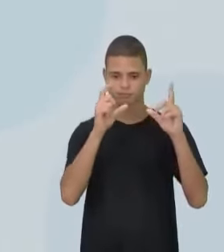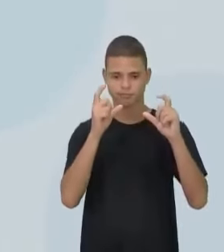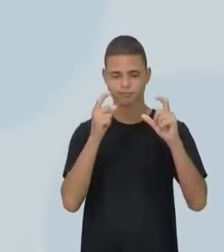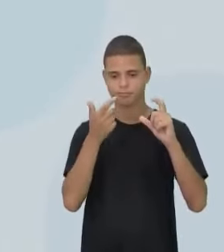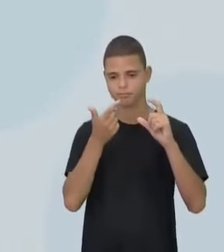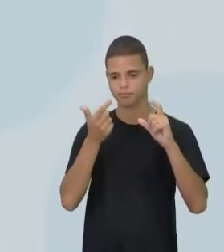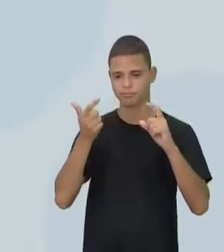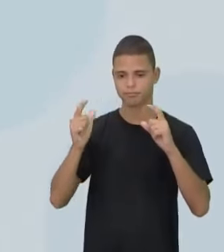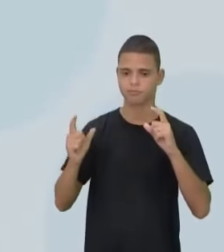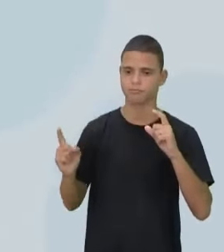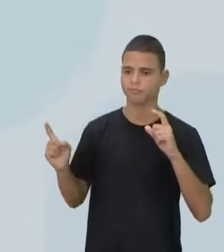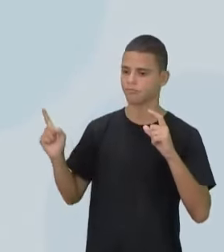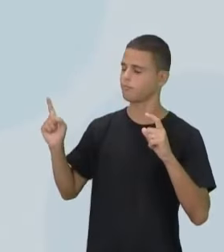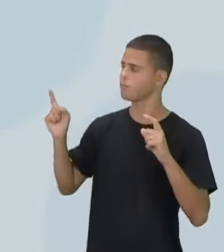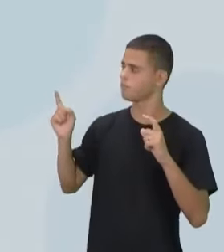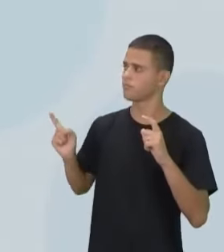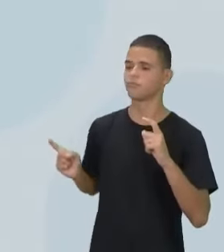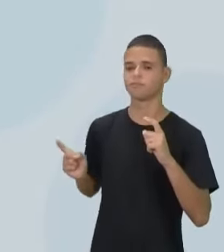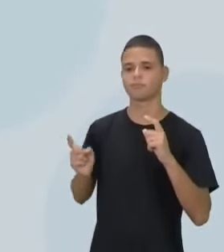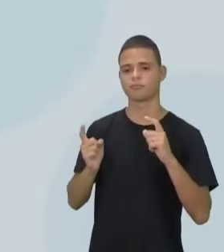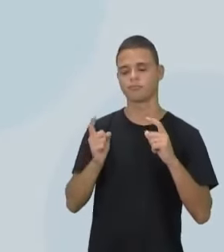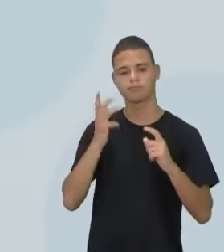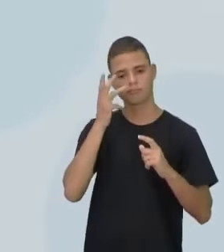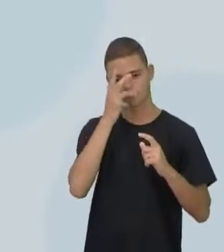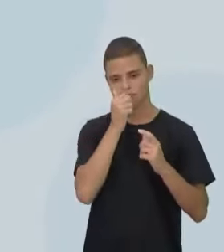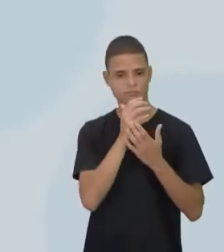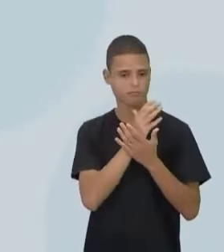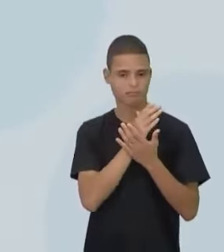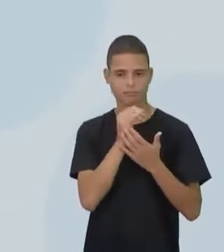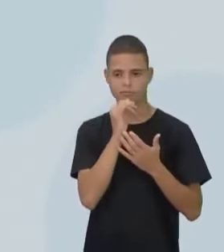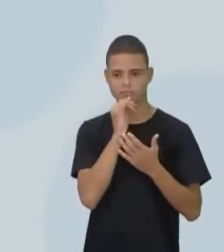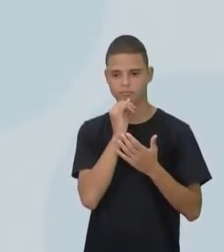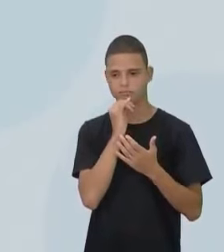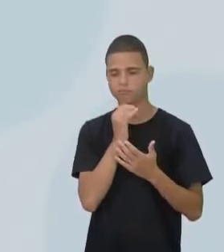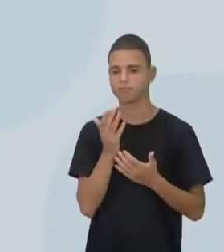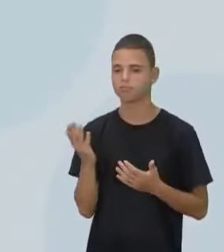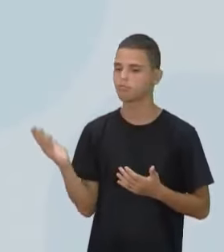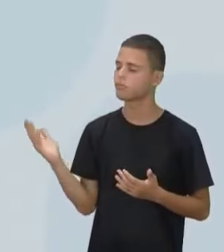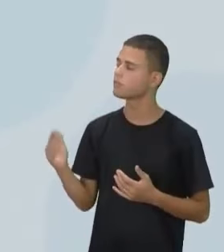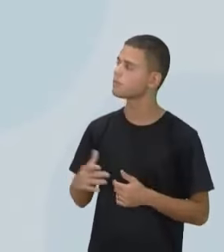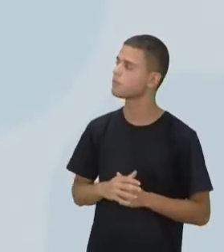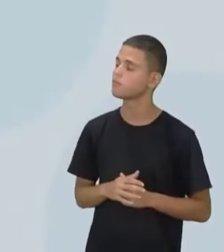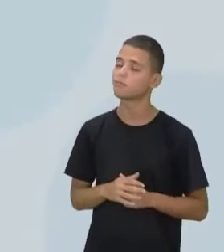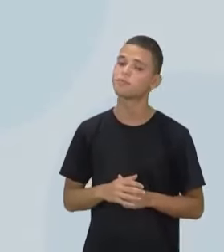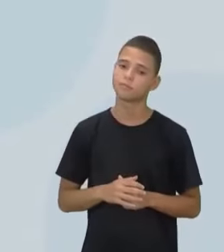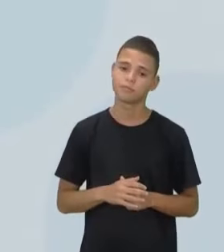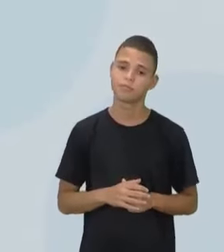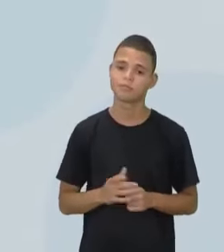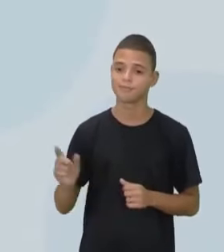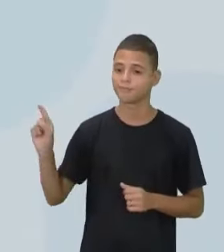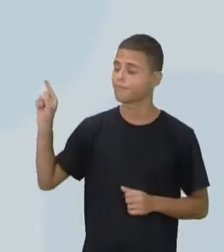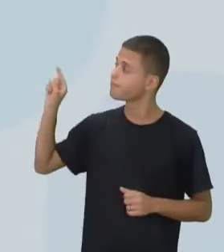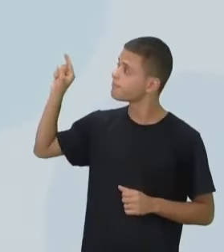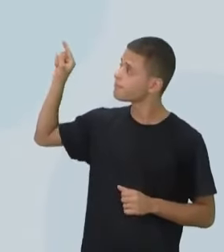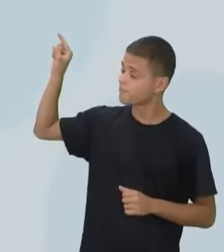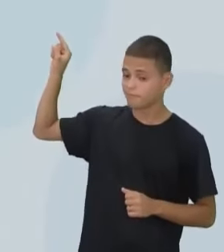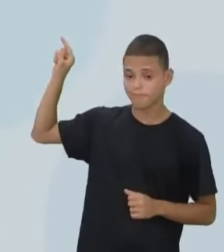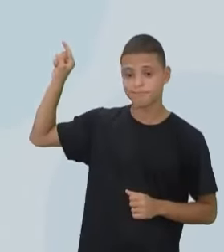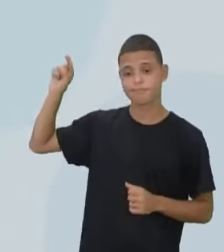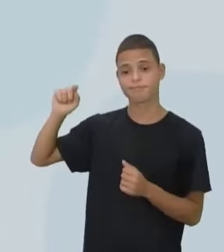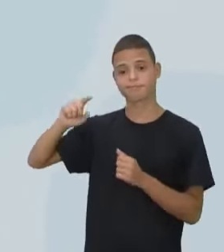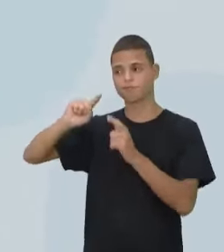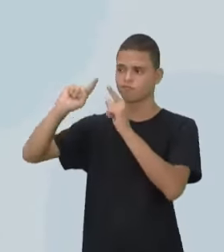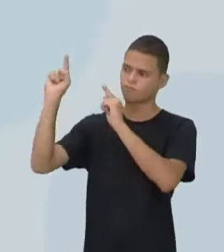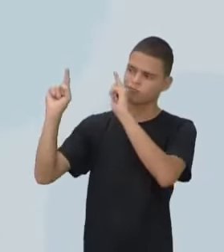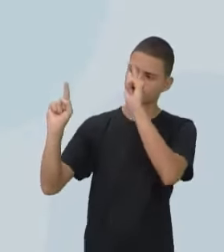um cumulonimbo muito bonito de exemplo para vocês. Né? E as tempestades de raios, porque também a tempestade pode